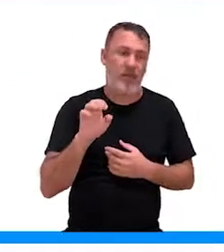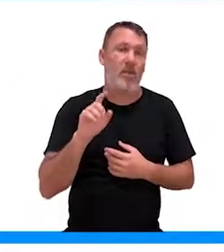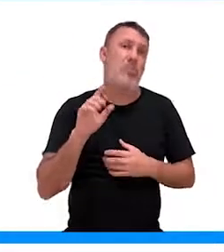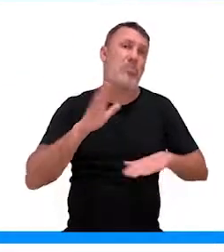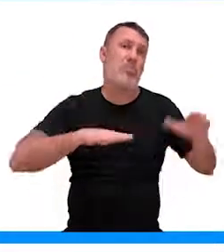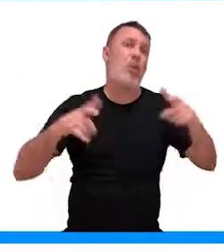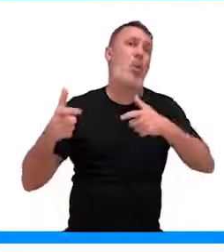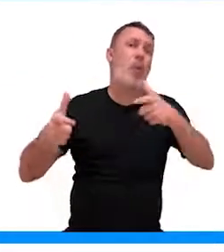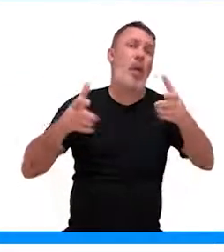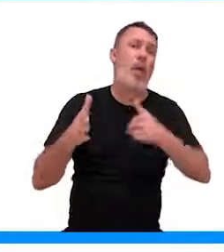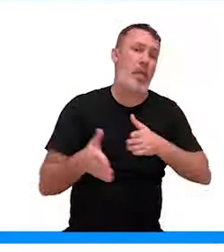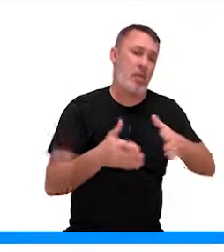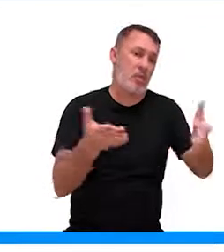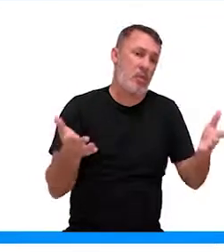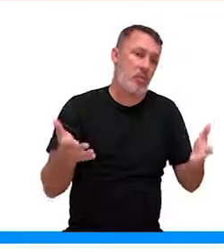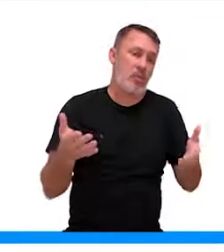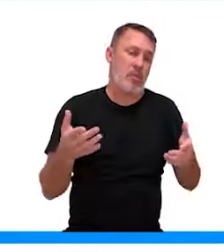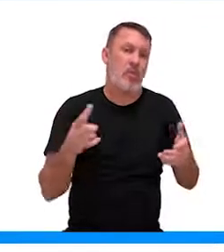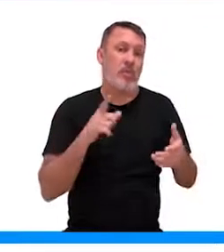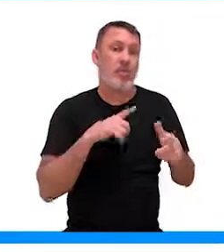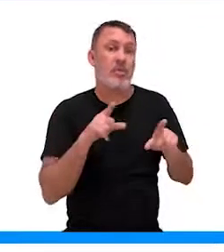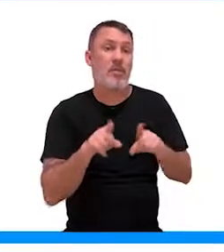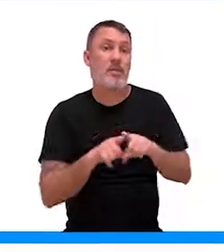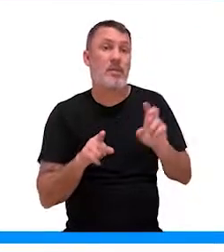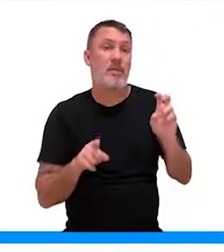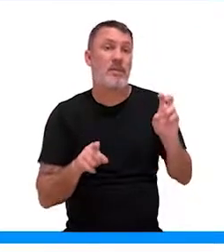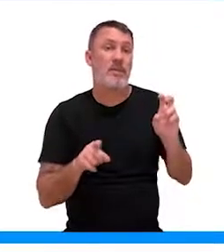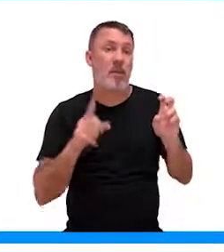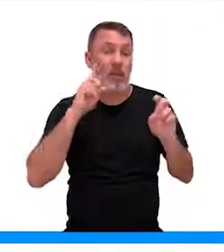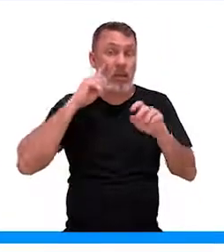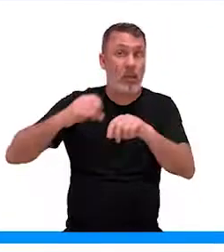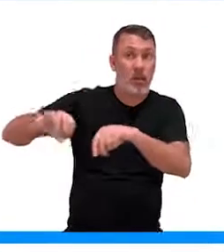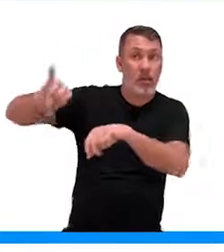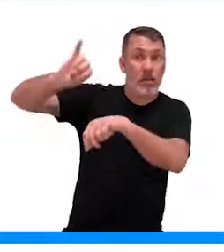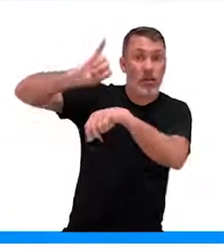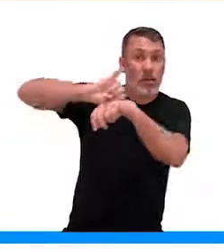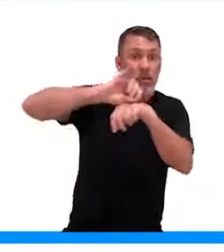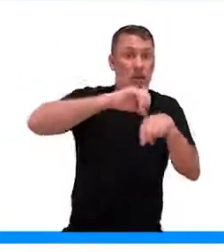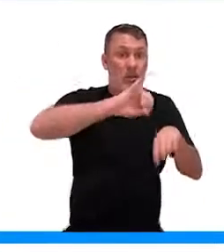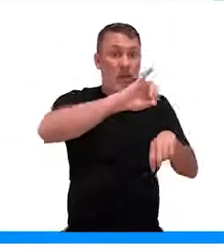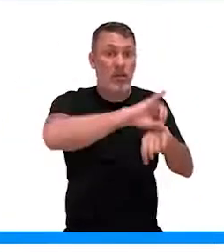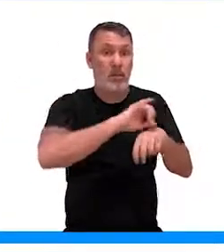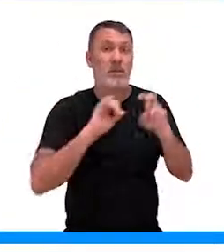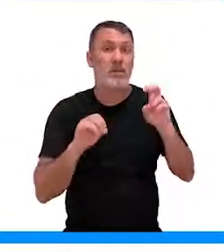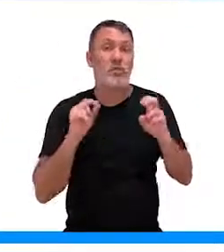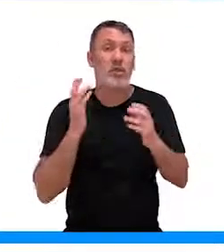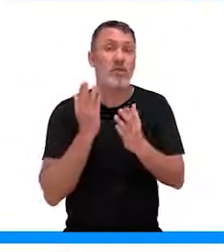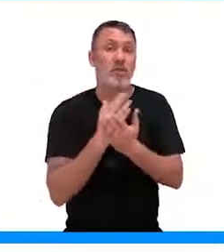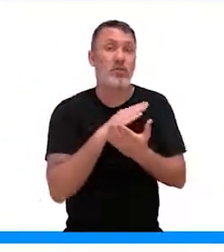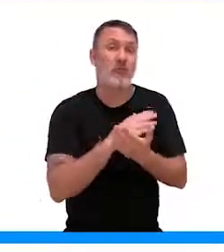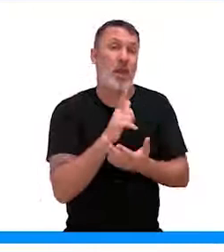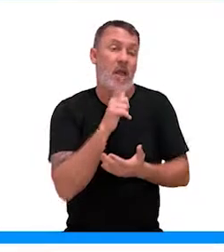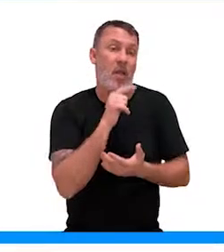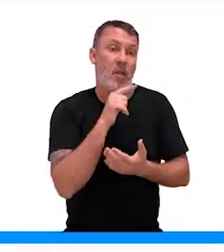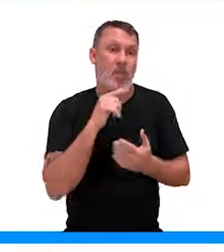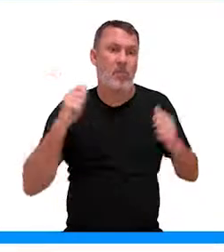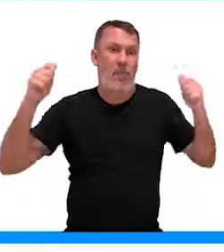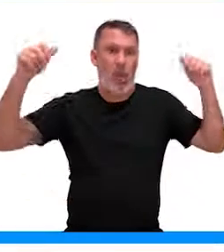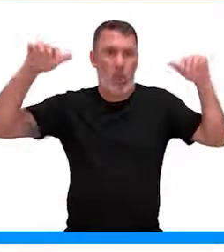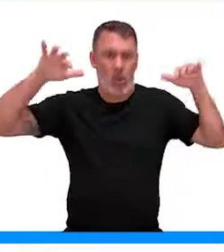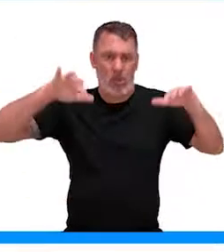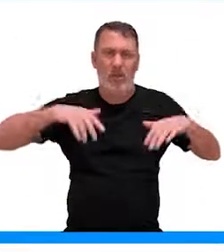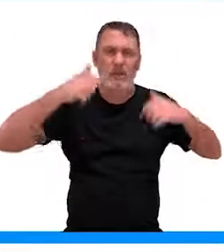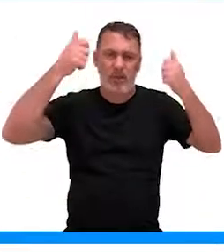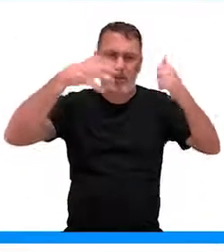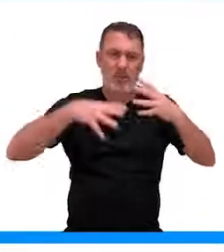hidrográfica. E ali em 4, inclusive no ponto 5, né, você vai ter ali os divisores de águas, né? Ou seja, os interflúvios.